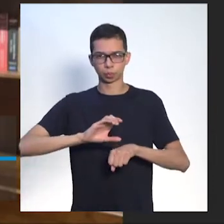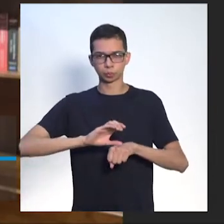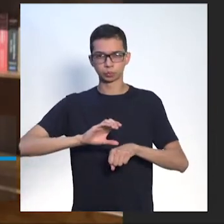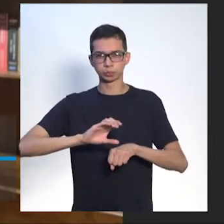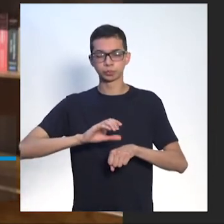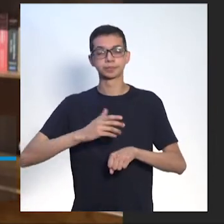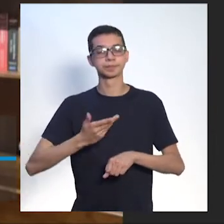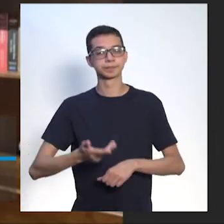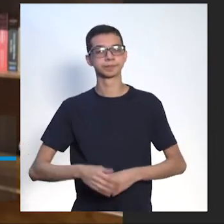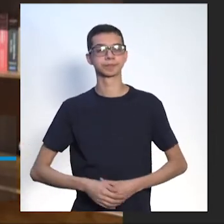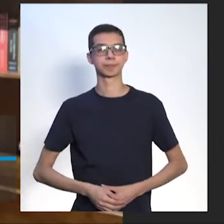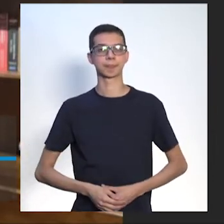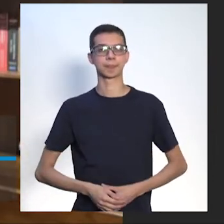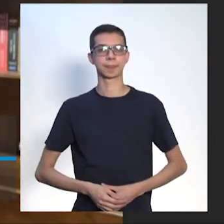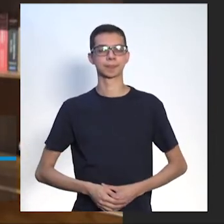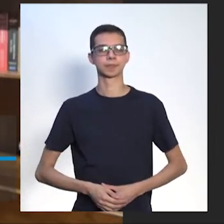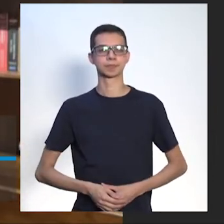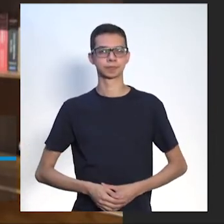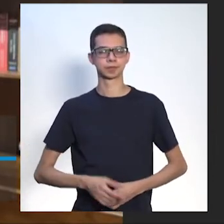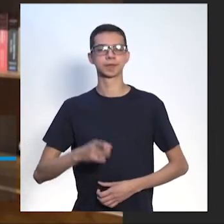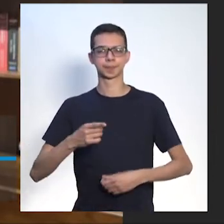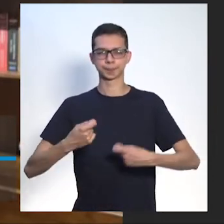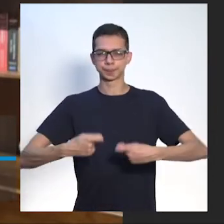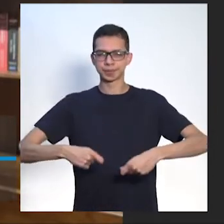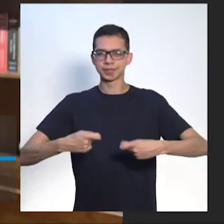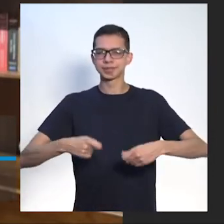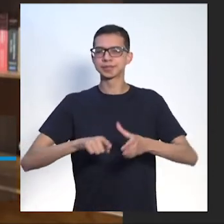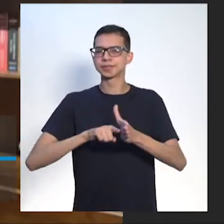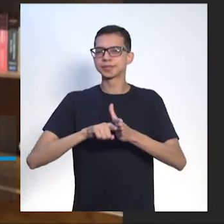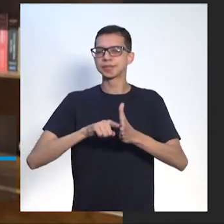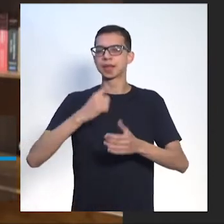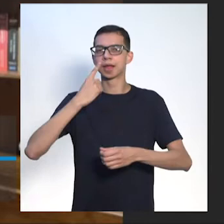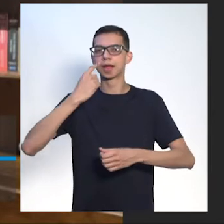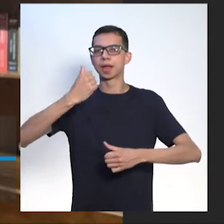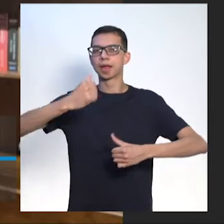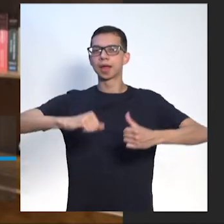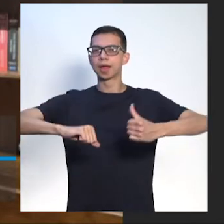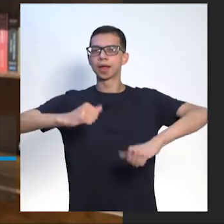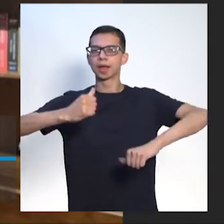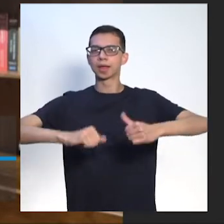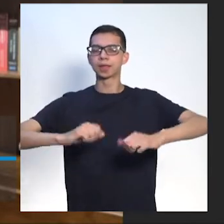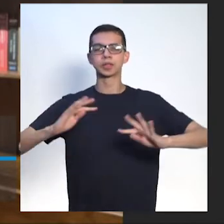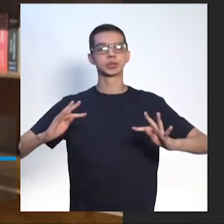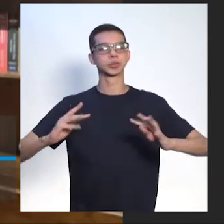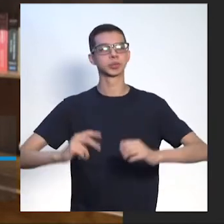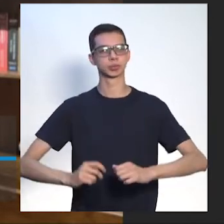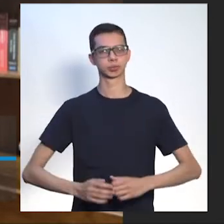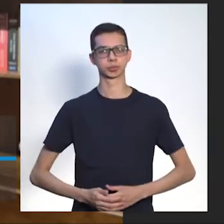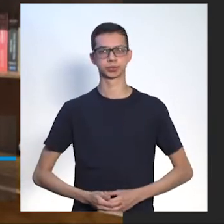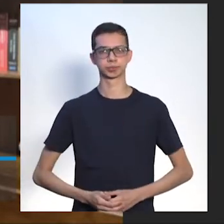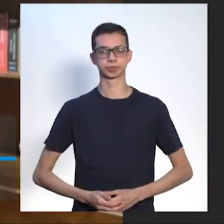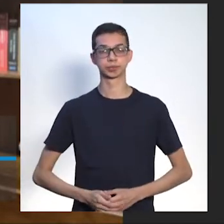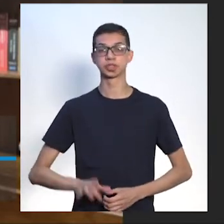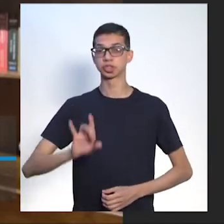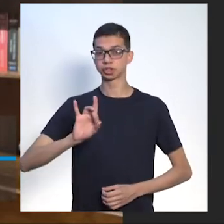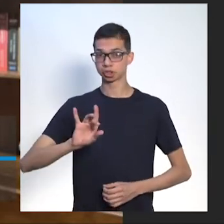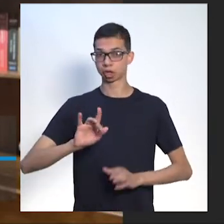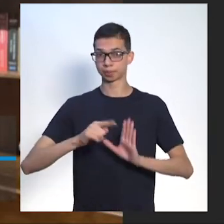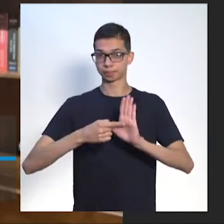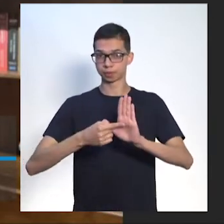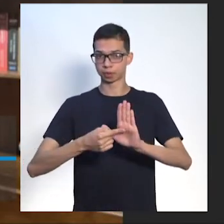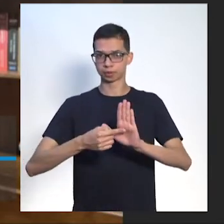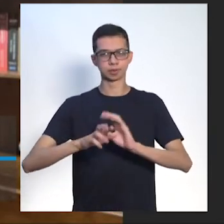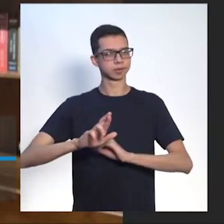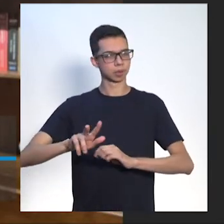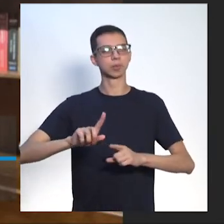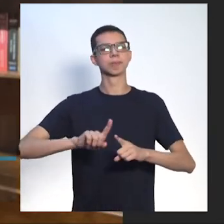aqui em São Paulo, é maior. É hora de você analisar todas elas. Não só as que eu estou colocando aí. Vamos ver uma outra